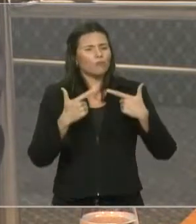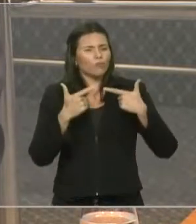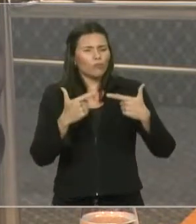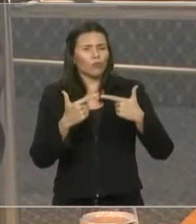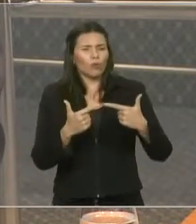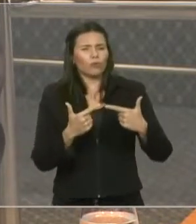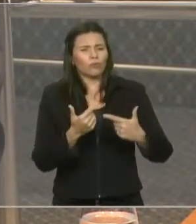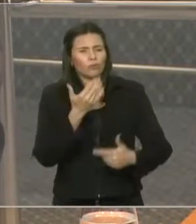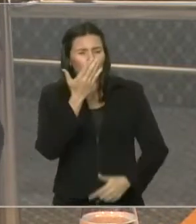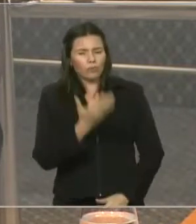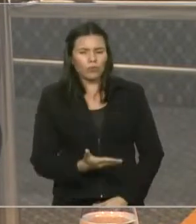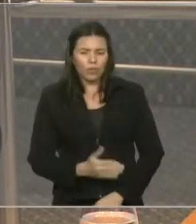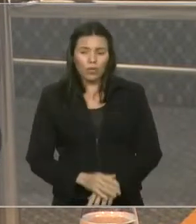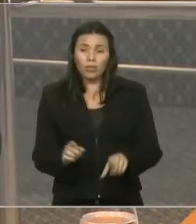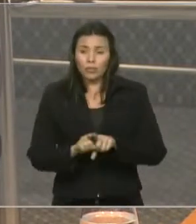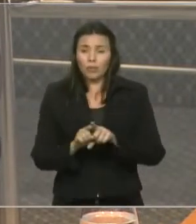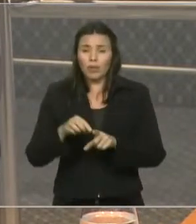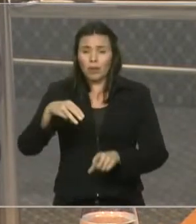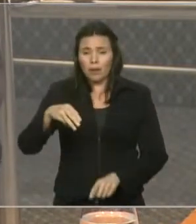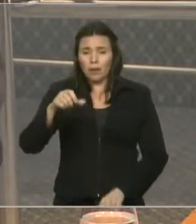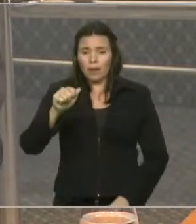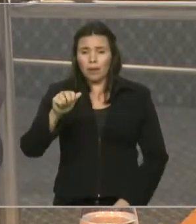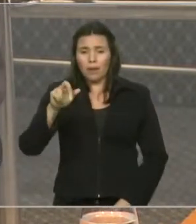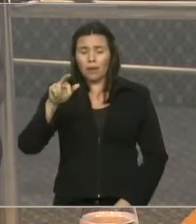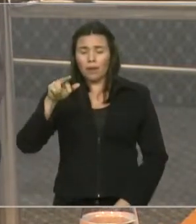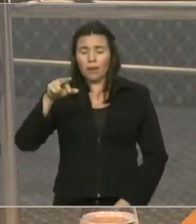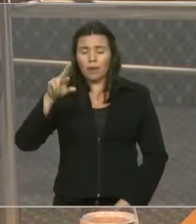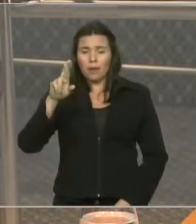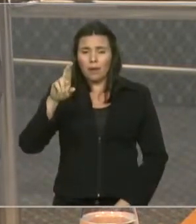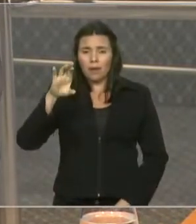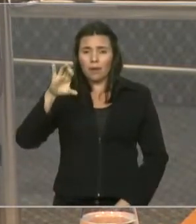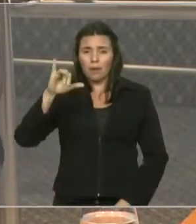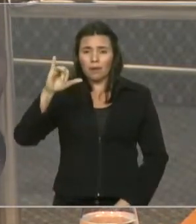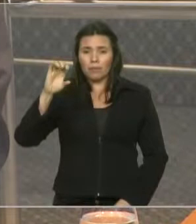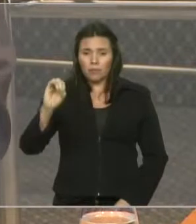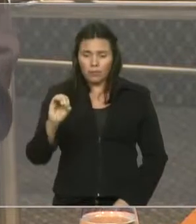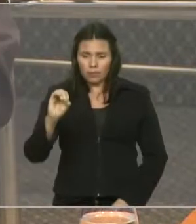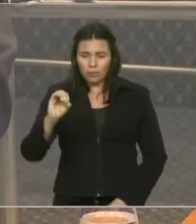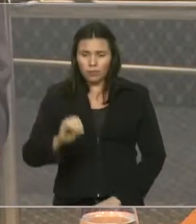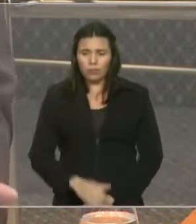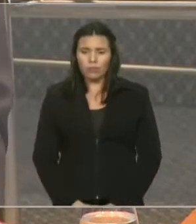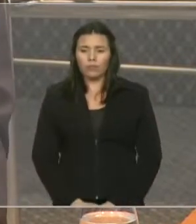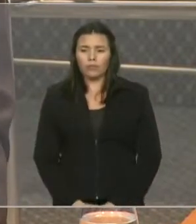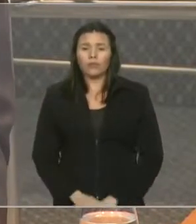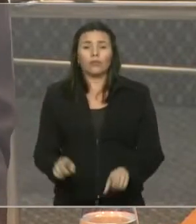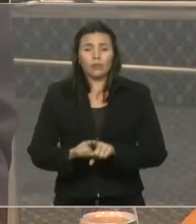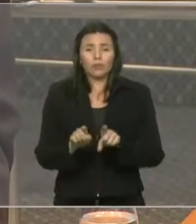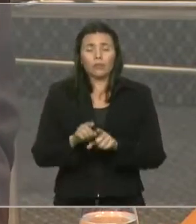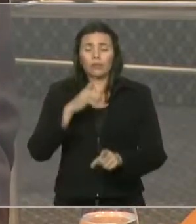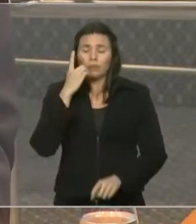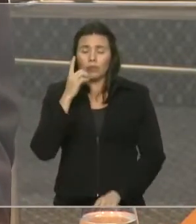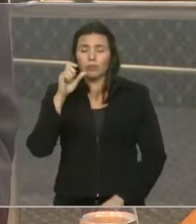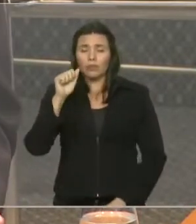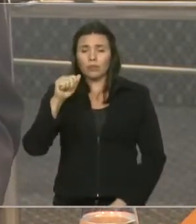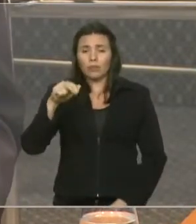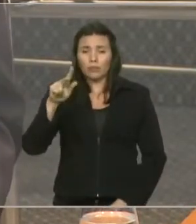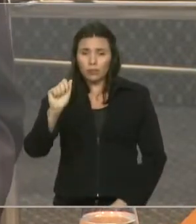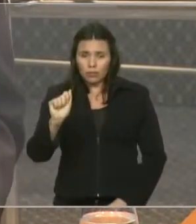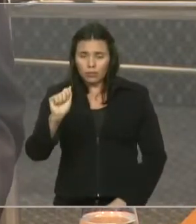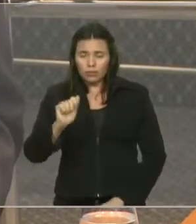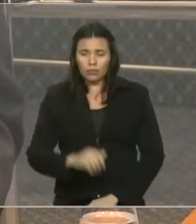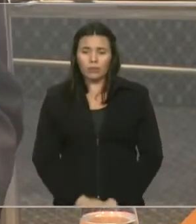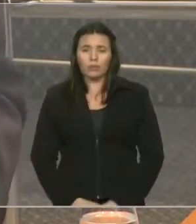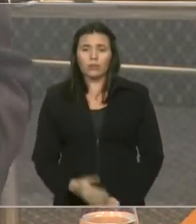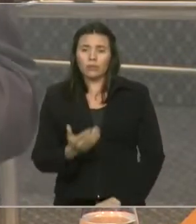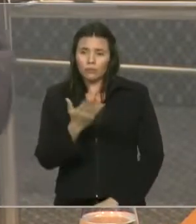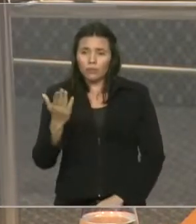sorte também ao Márcio Ronais, parlamentar exemplar pelo dia que convivemos aqui, Ana do Gás, uma secretária, e dizer a